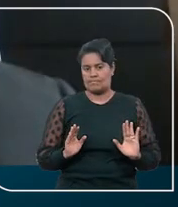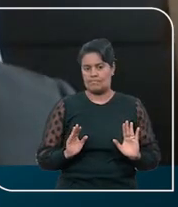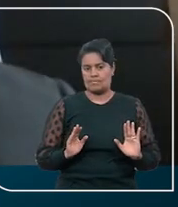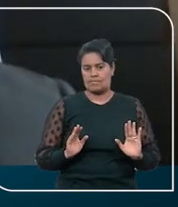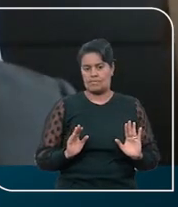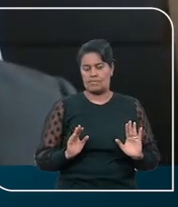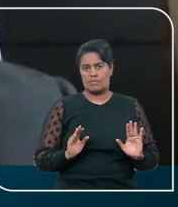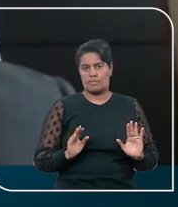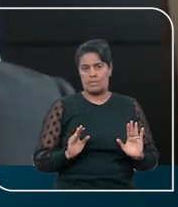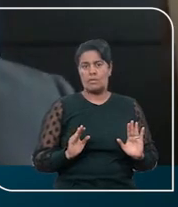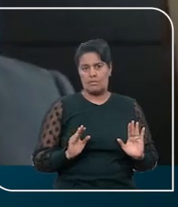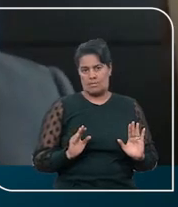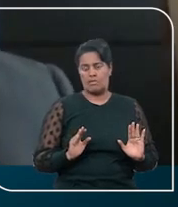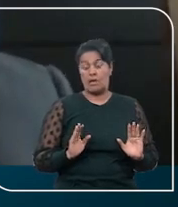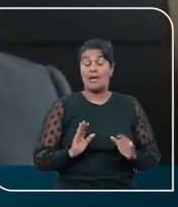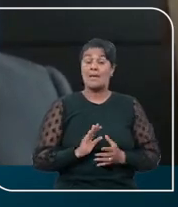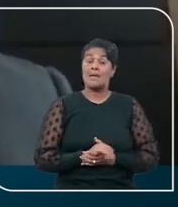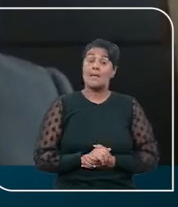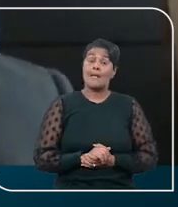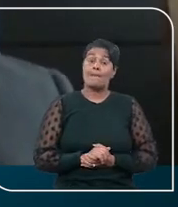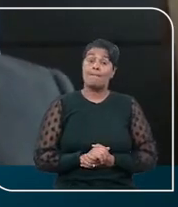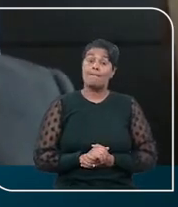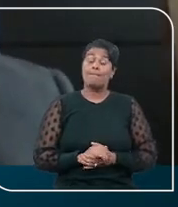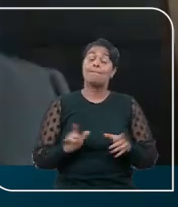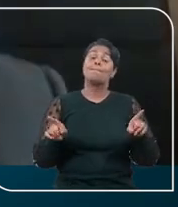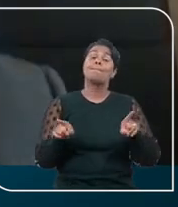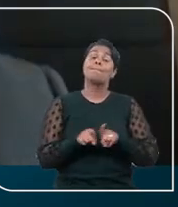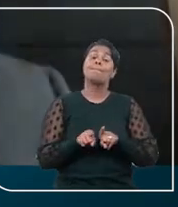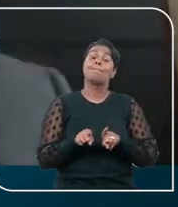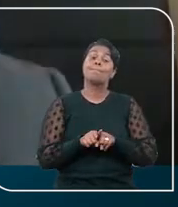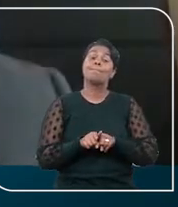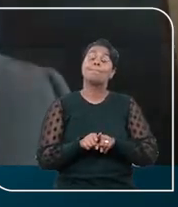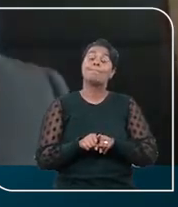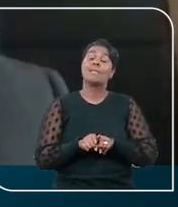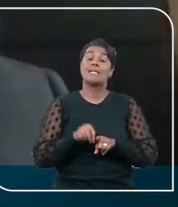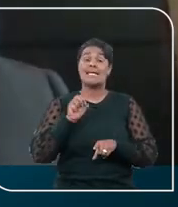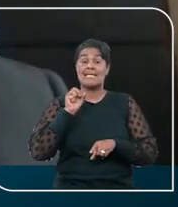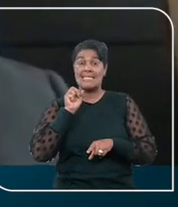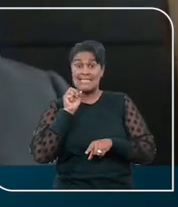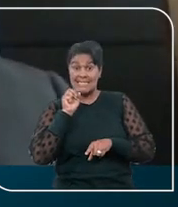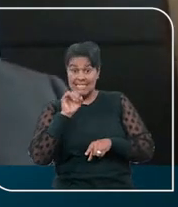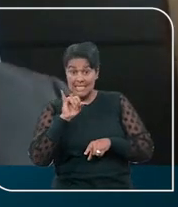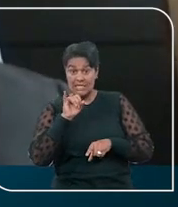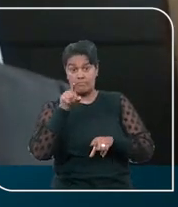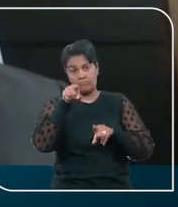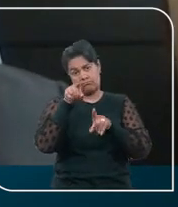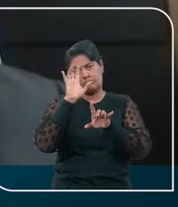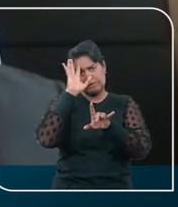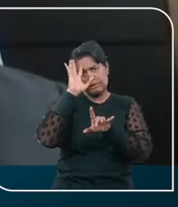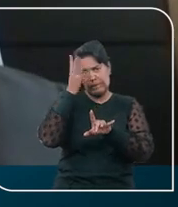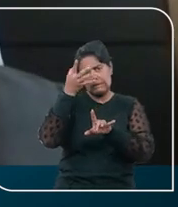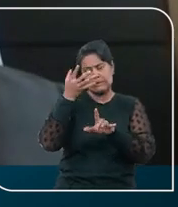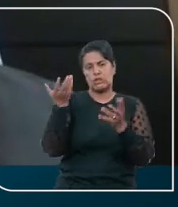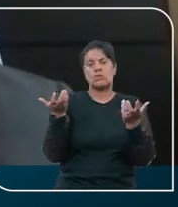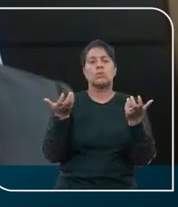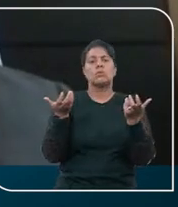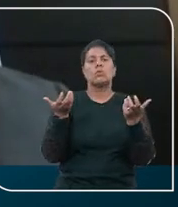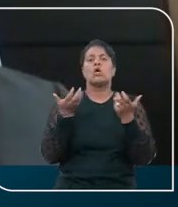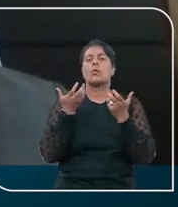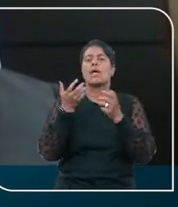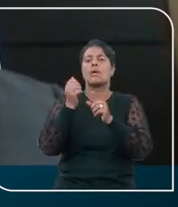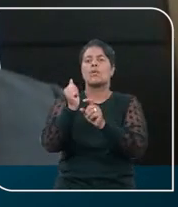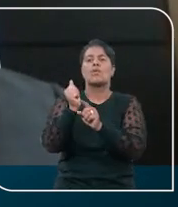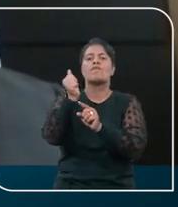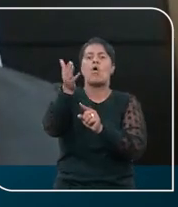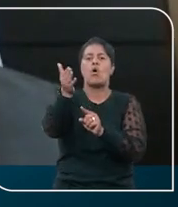diante de um terceiro, né? E a outra questão entre terceiros, bom, vamos dar preferência àqueles que já são possuidores, àqueles